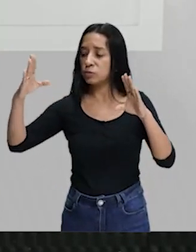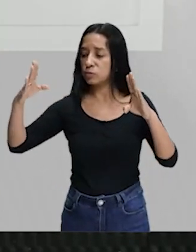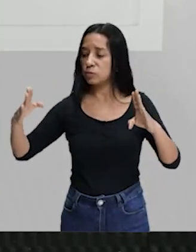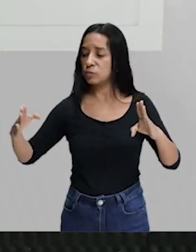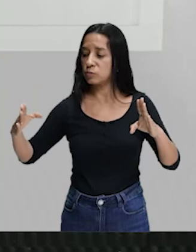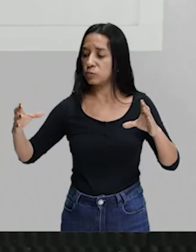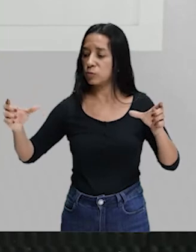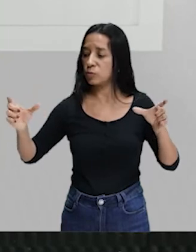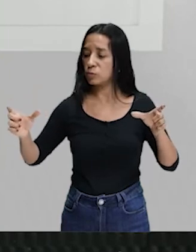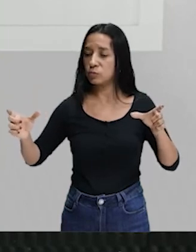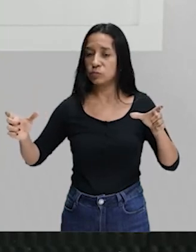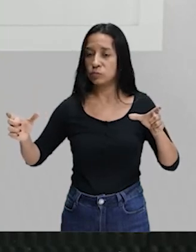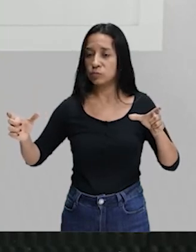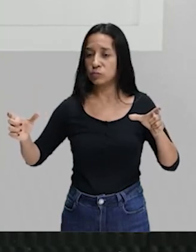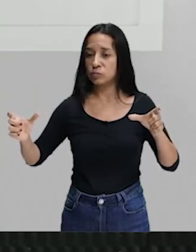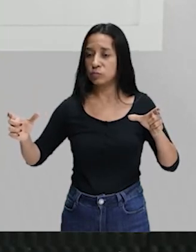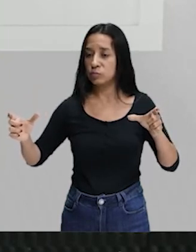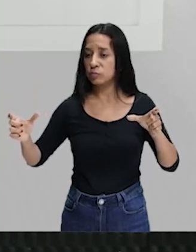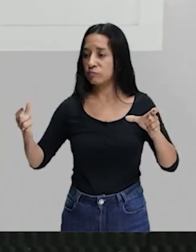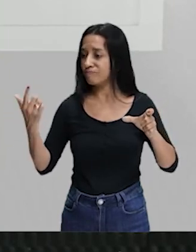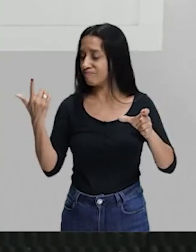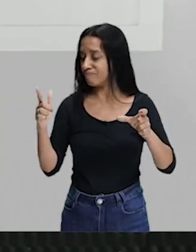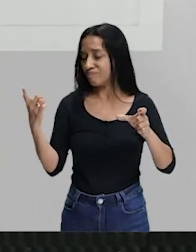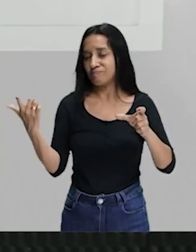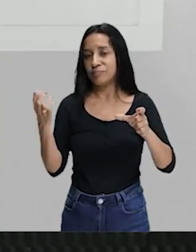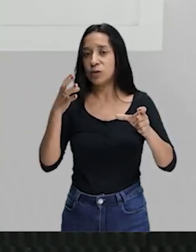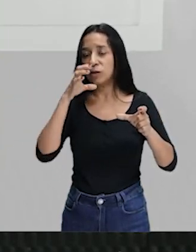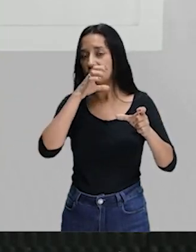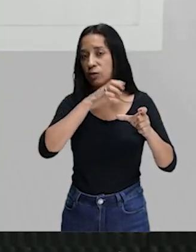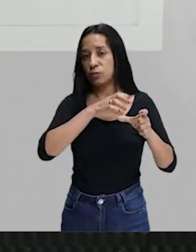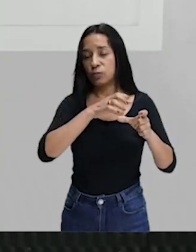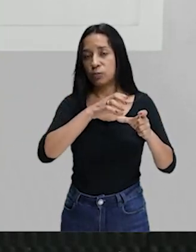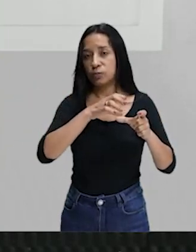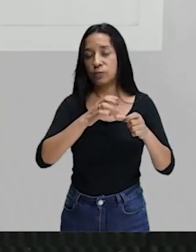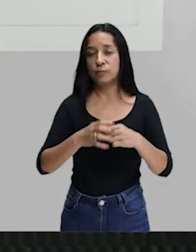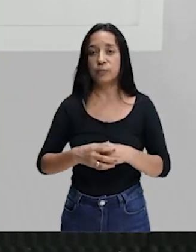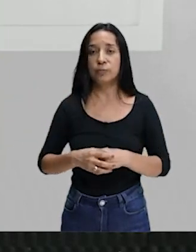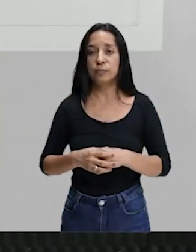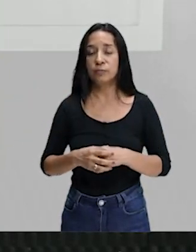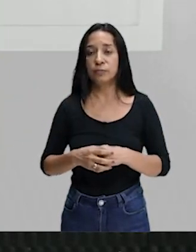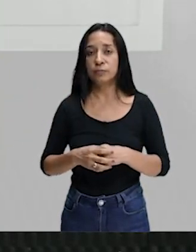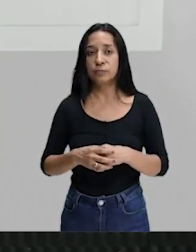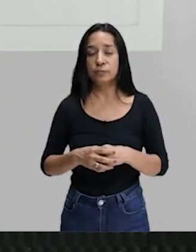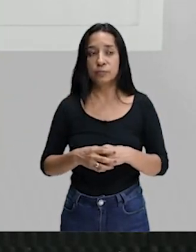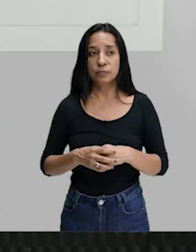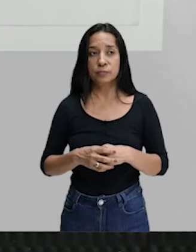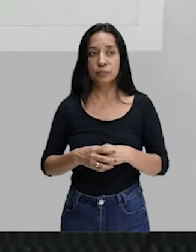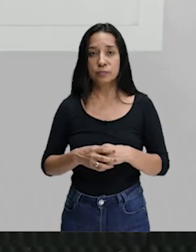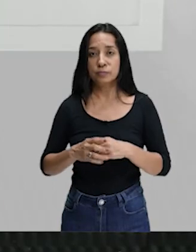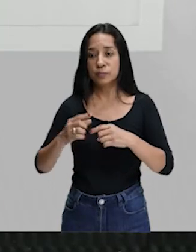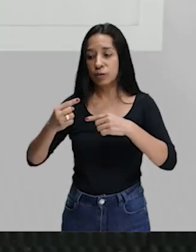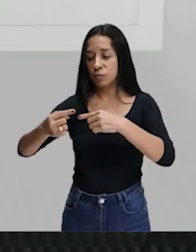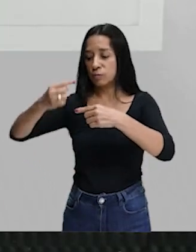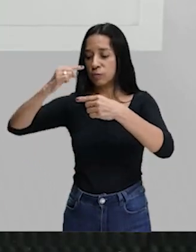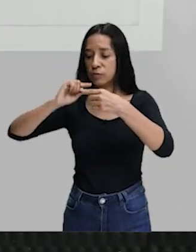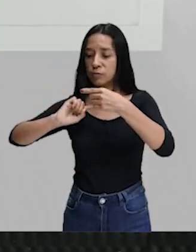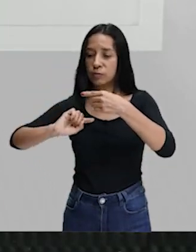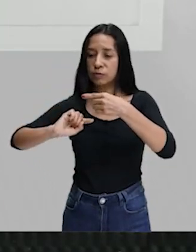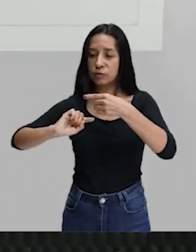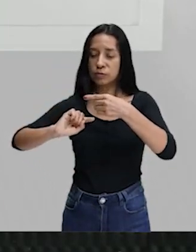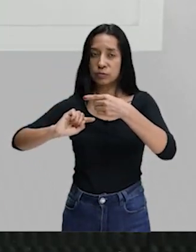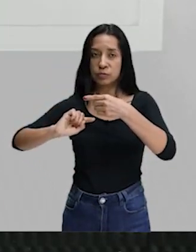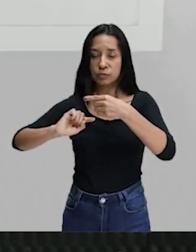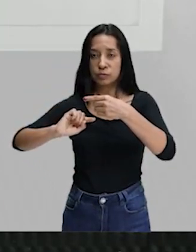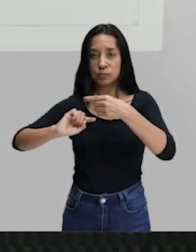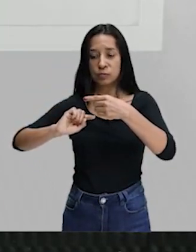não acabam não se aquecendo. Não a parede interna, por exemplo, ela acaba não se aquecendo. Então, é inversamente proporcional ao fluxo. E